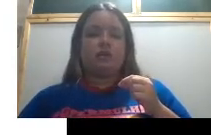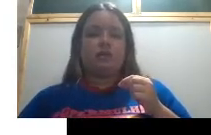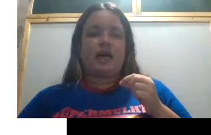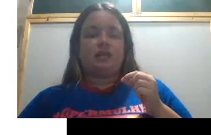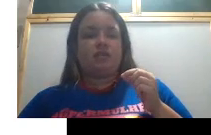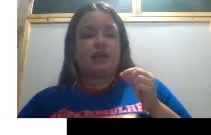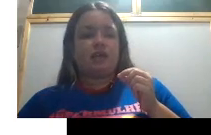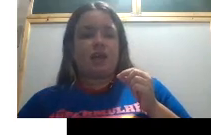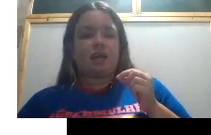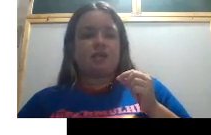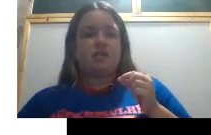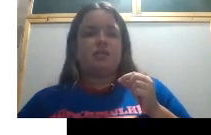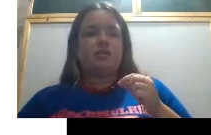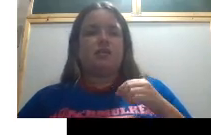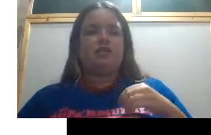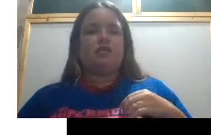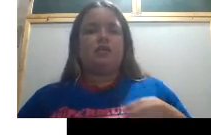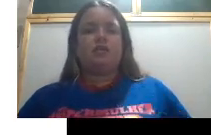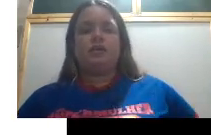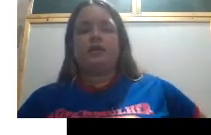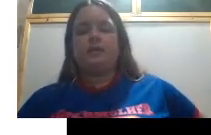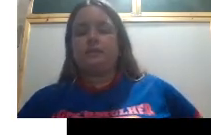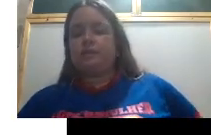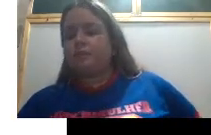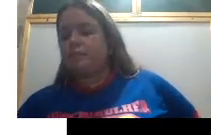a correção da atividade de classe